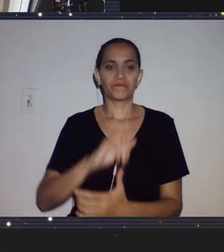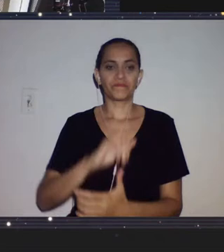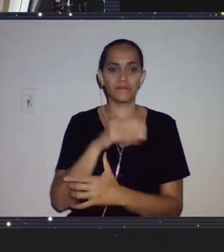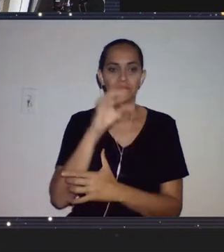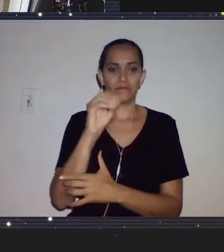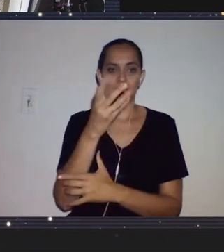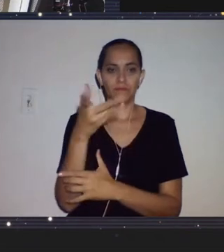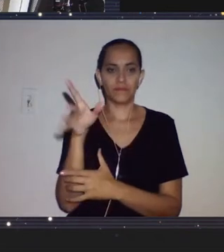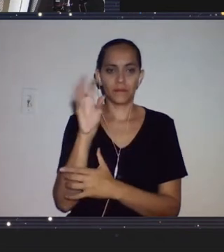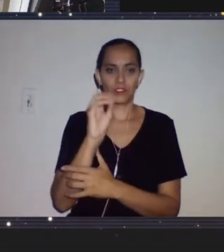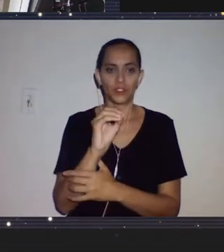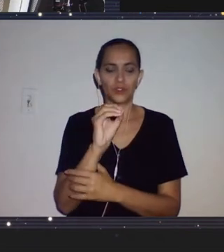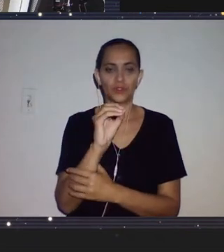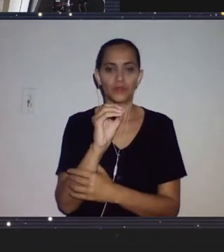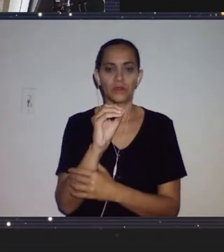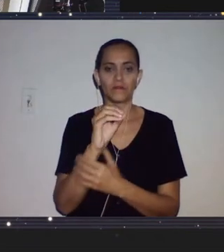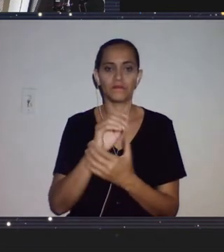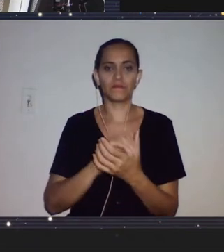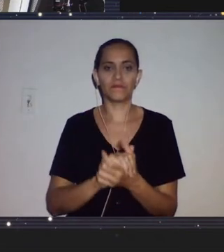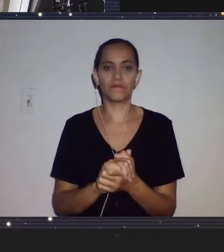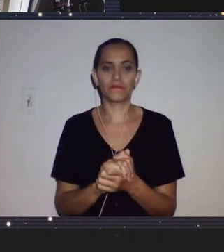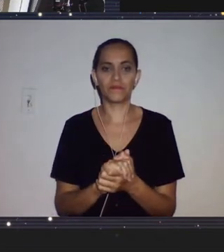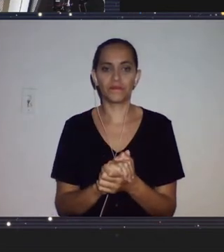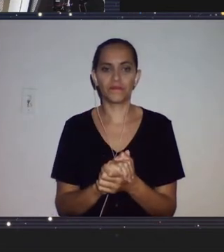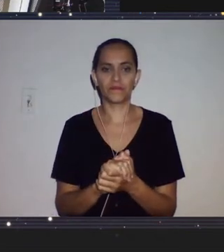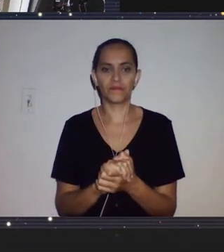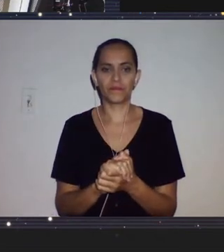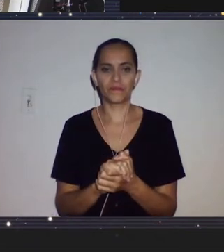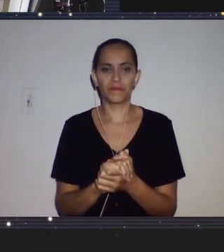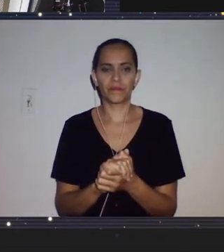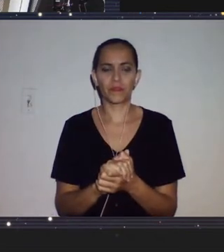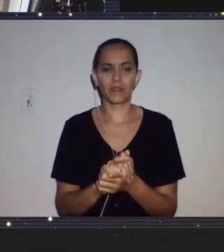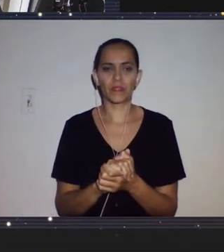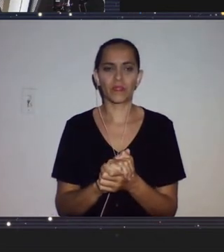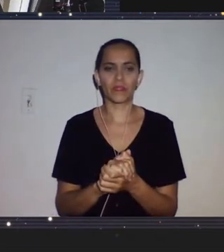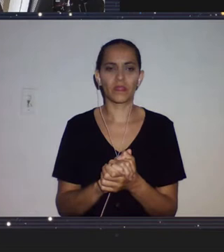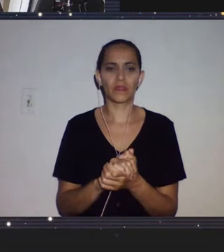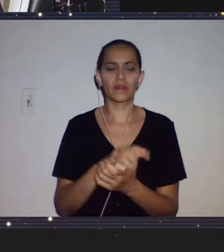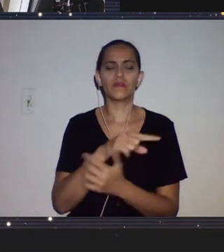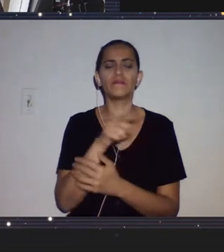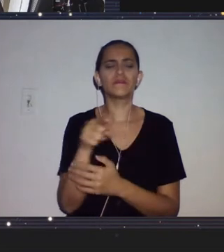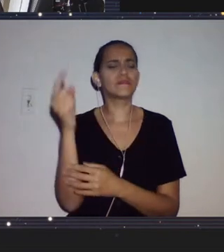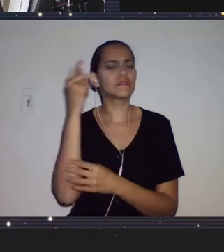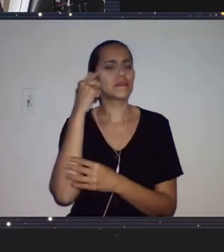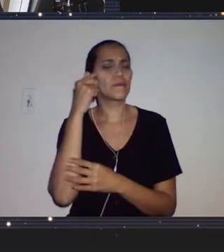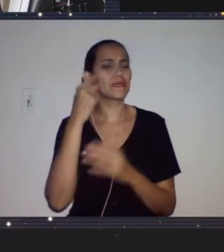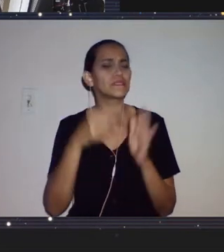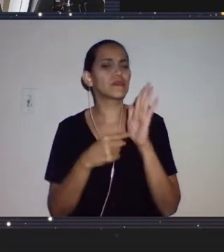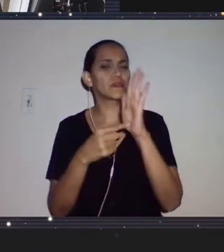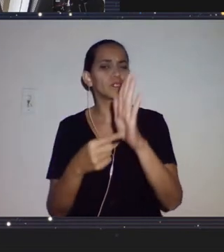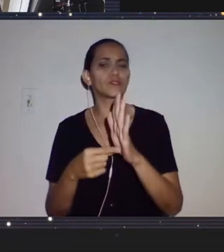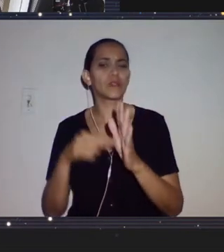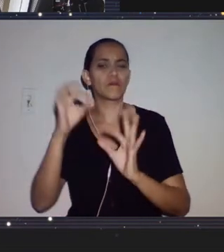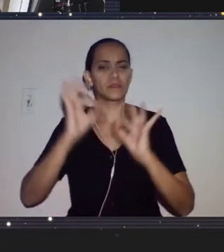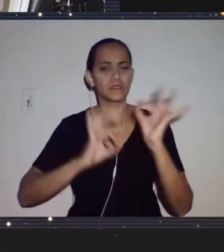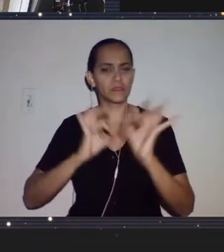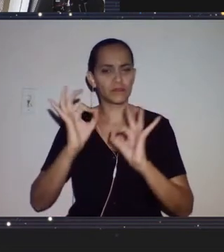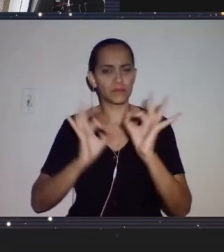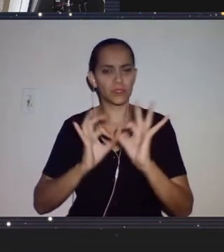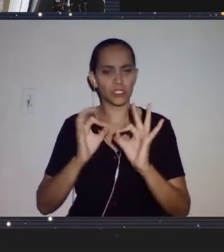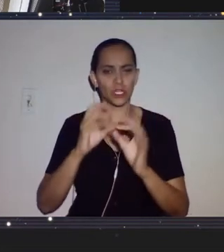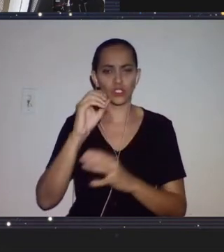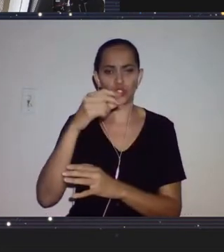Ok, do João Vitor Tigre. Mariane, você acha que contribuir para projetos open source te ajudou tanto quanto